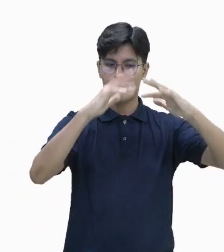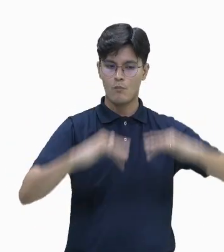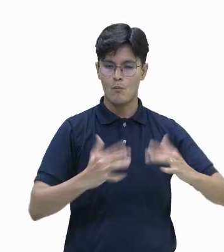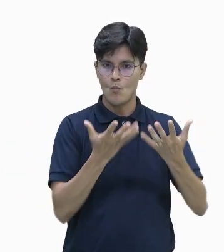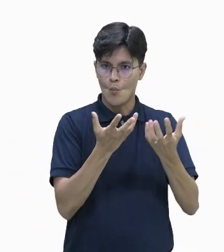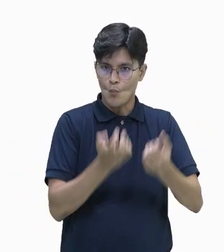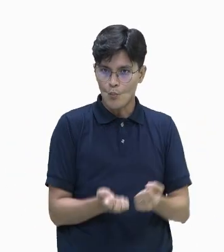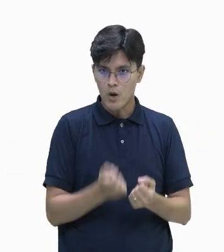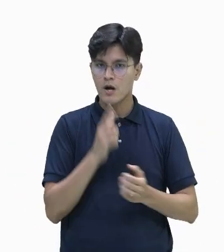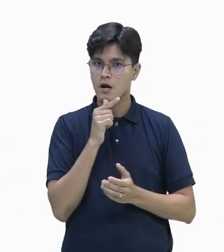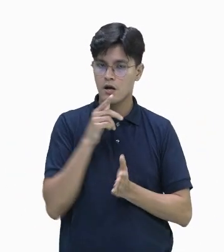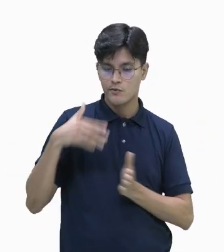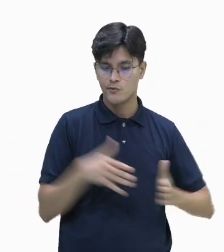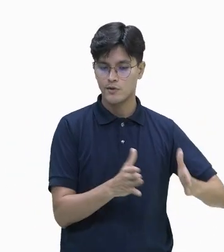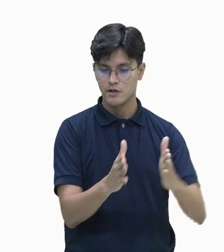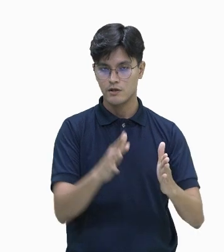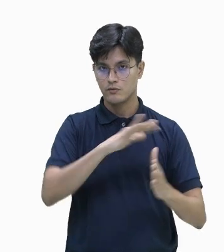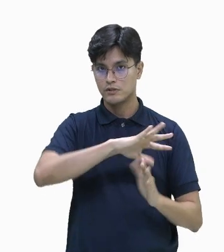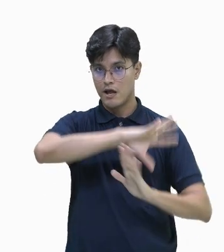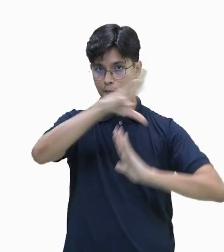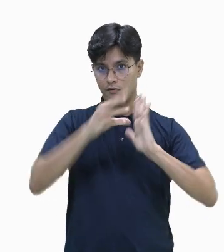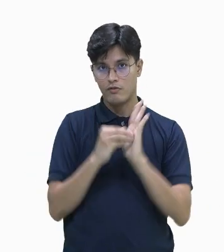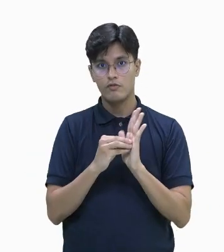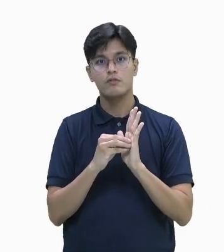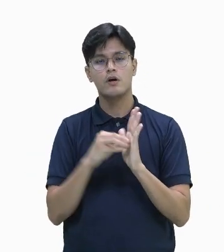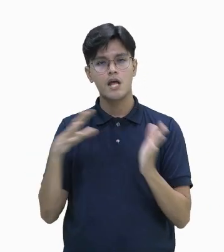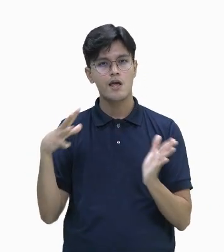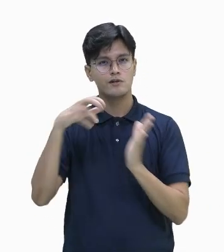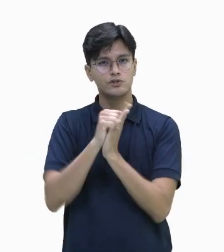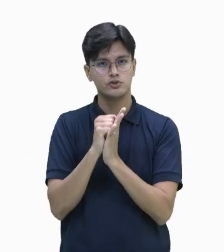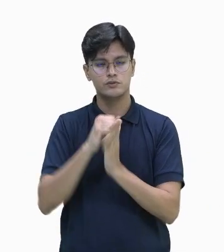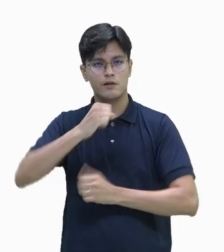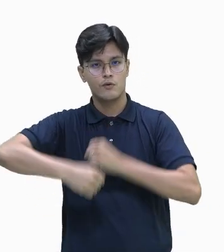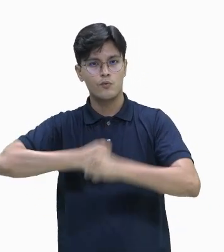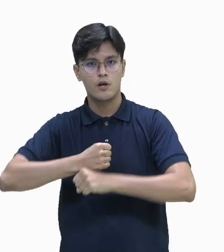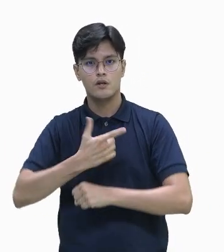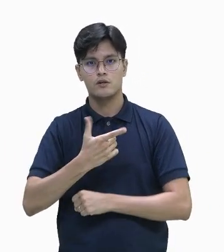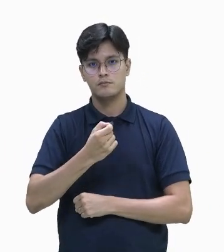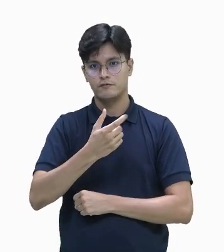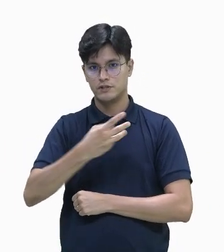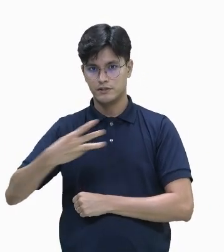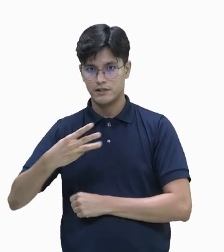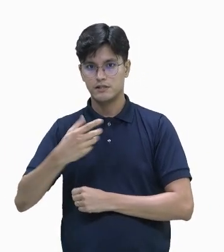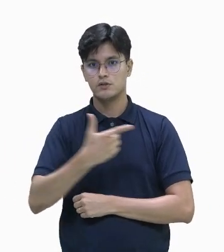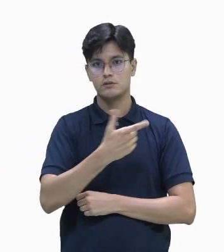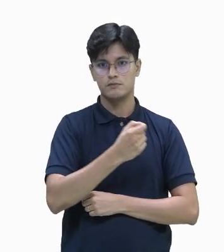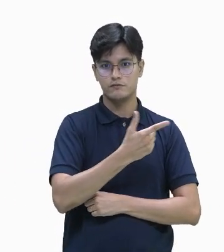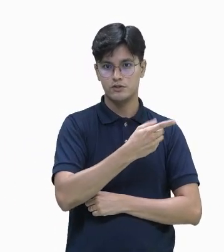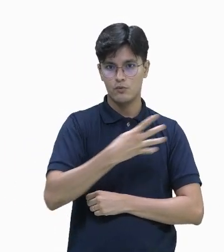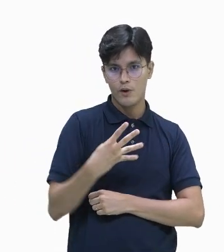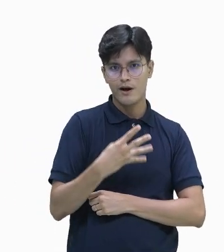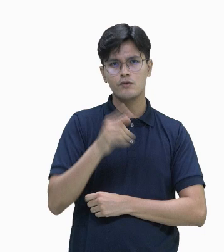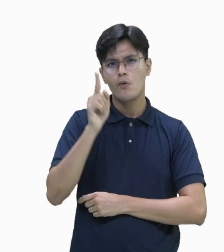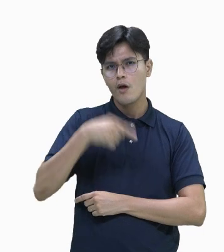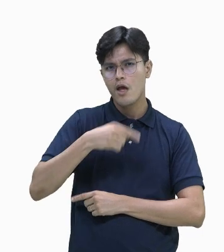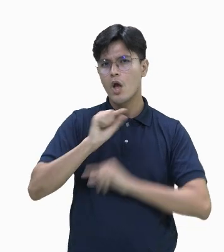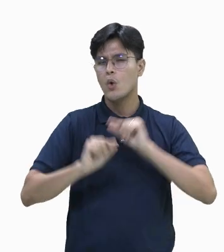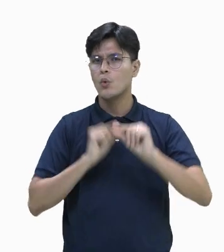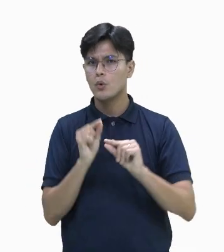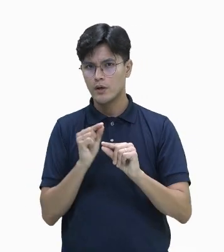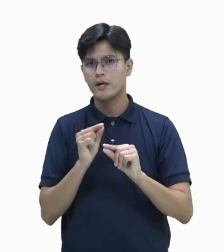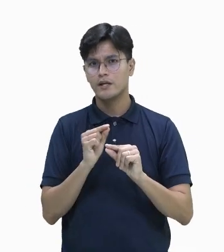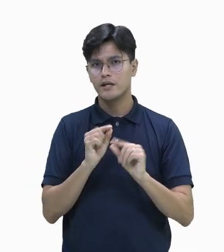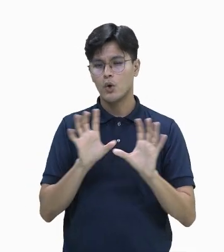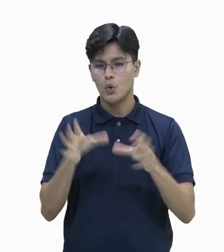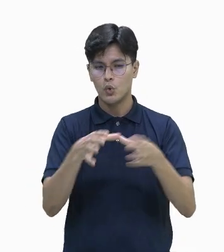rios da Amazônia, registrada nos anos de 2023 e 2024, é resultado de um conjunto